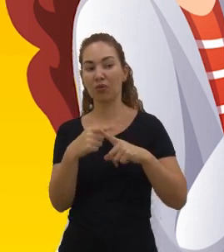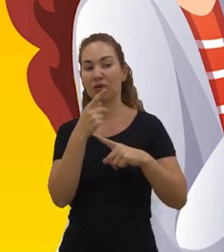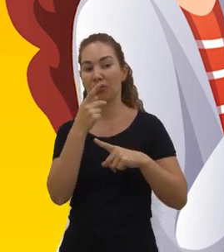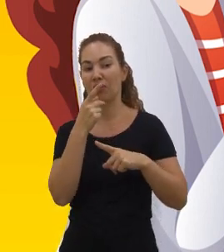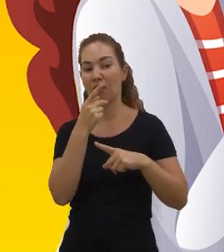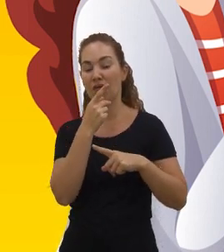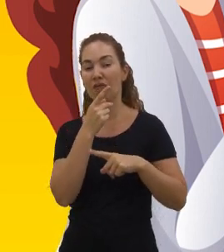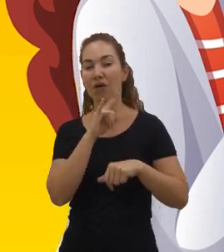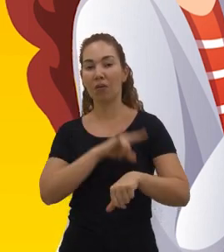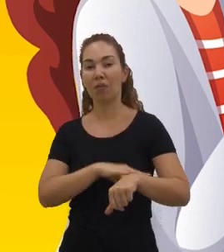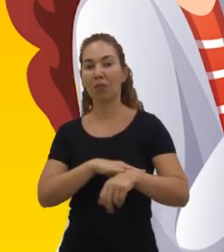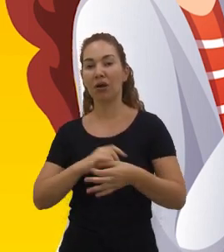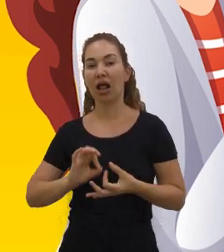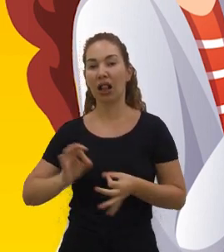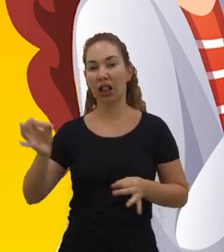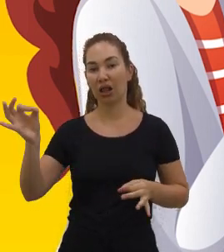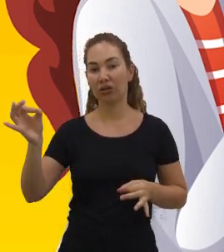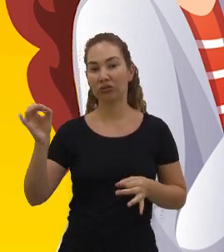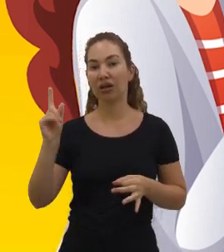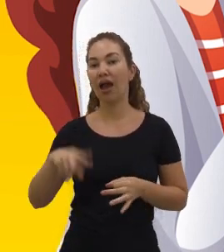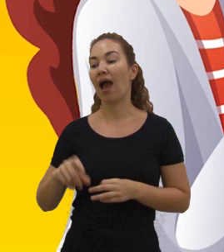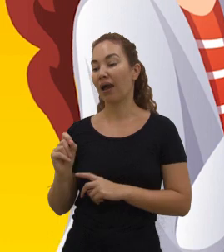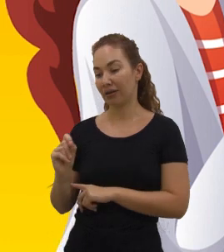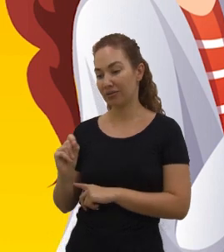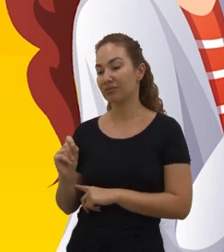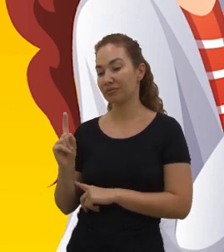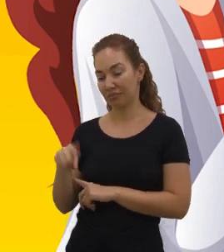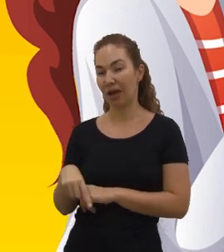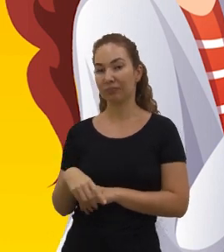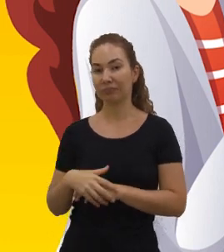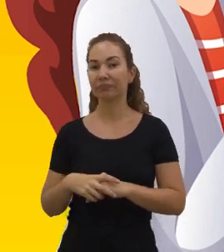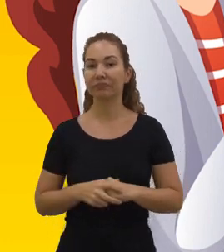muito longe. É Eu esse acho aí. que é esse. Aham.